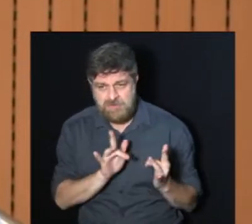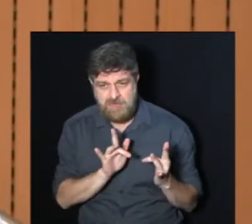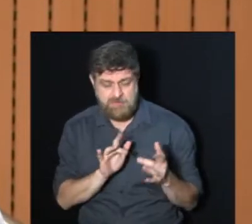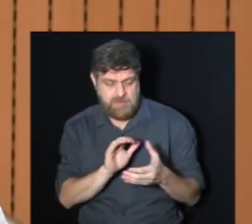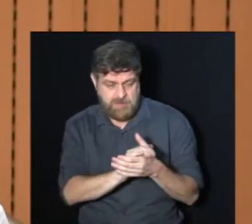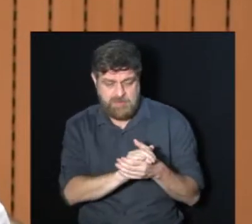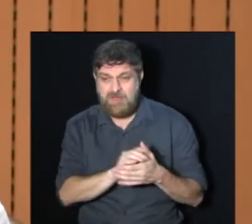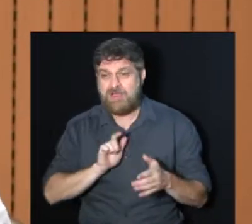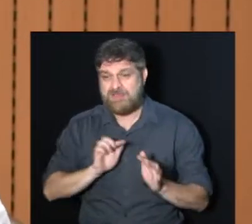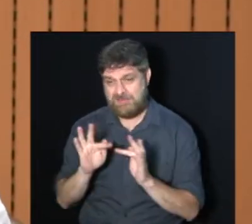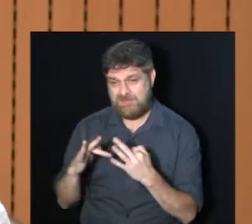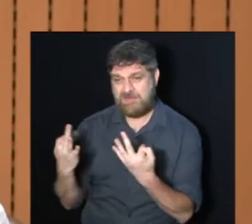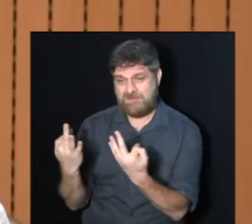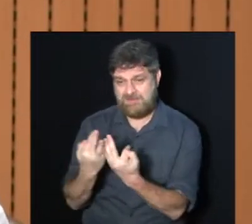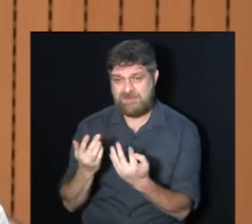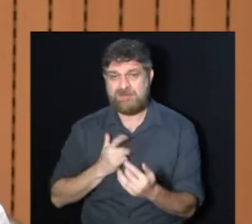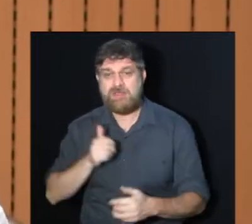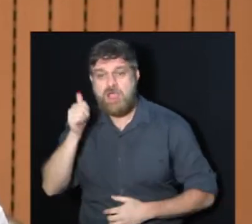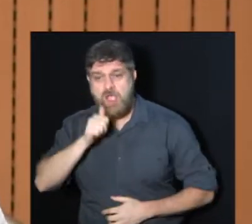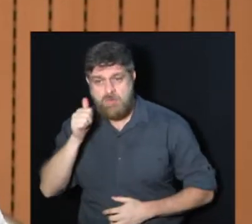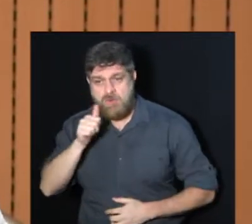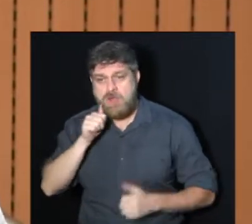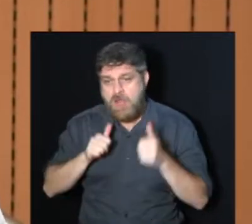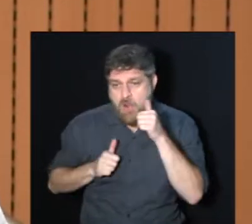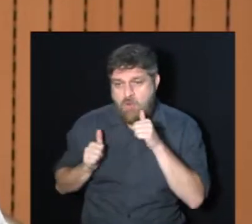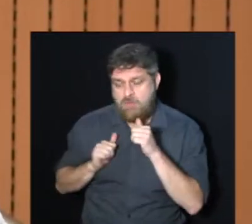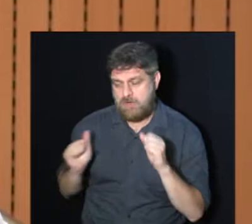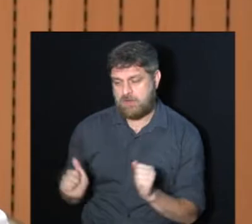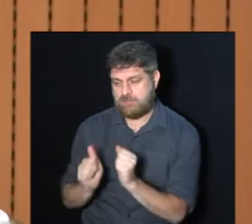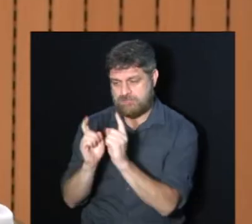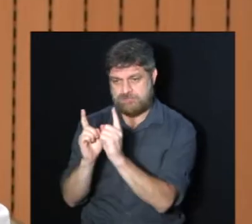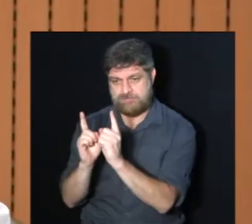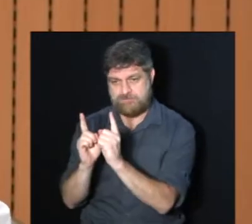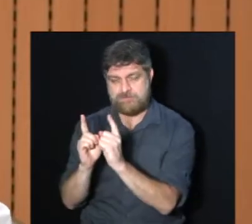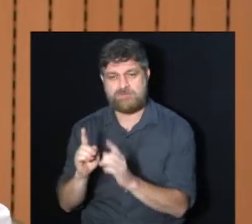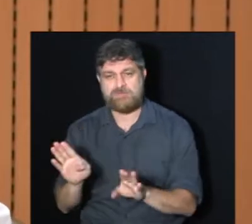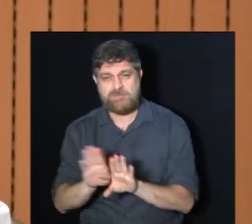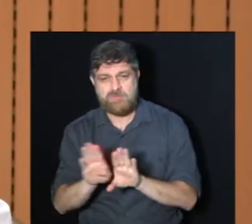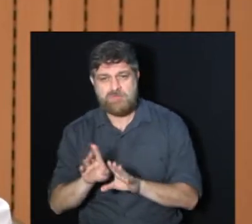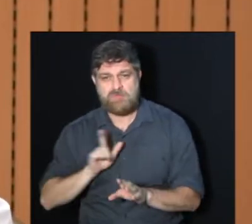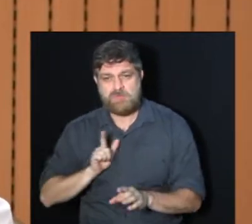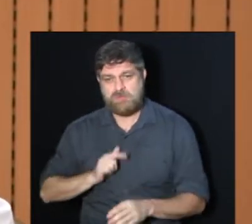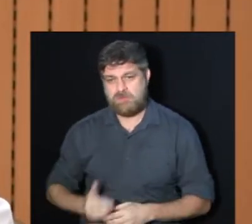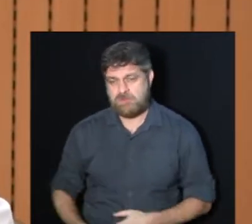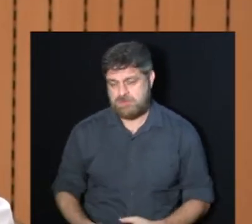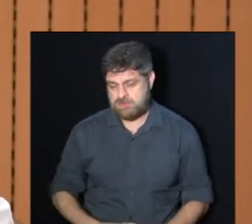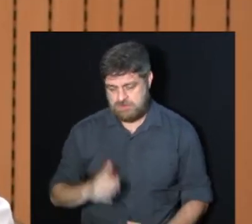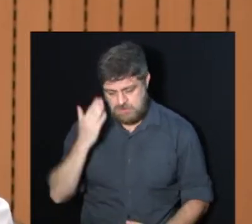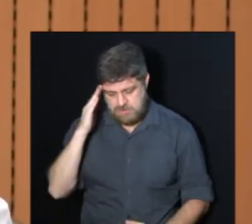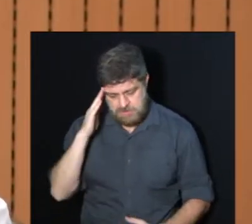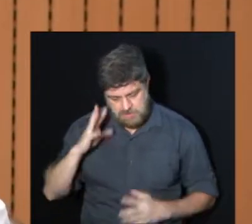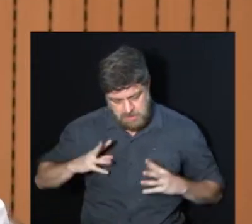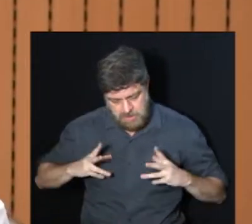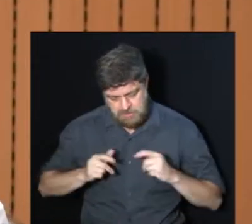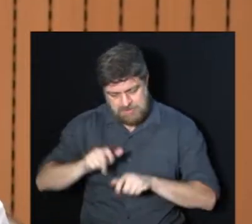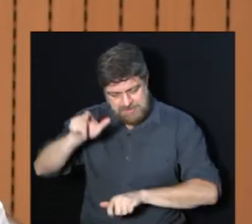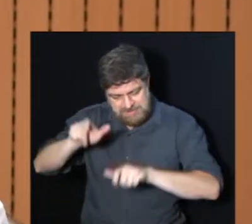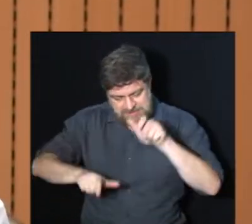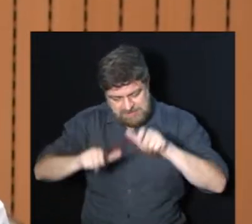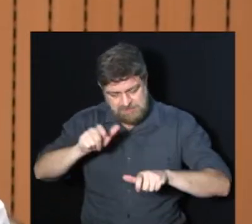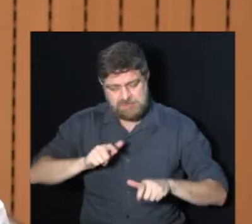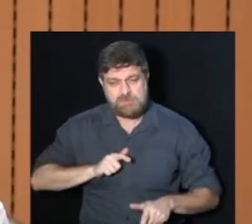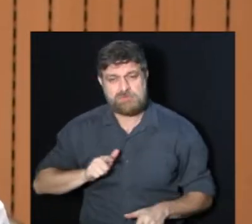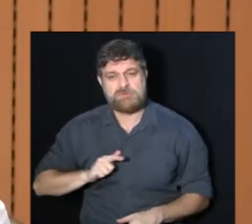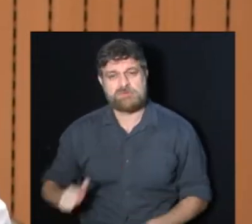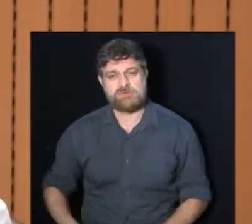por que não, nas relações entre mulheres. Por esses motivos e por compreendermos que todos os seres espirituais são merecedores da